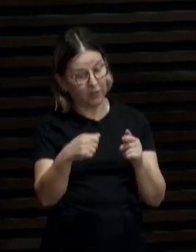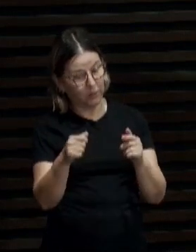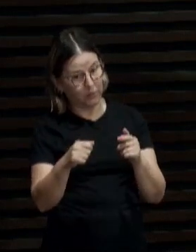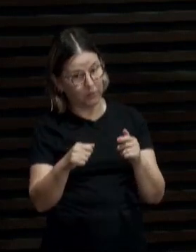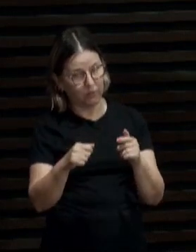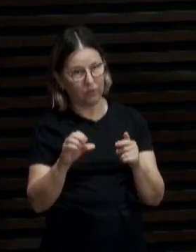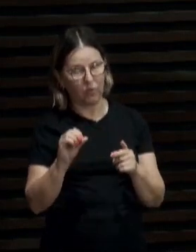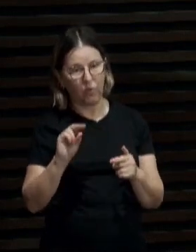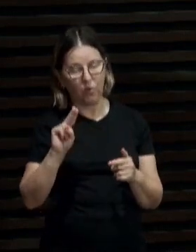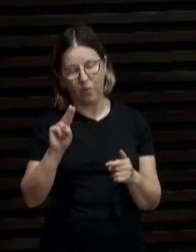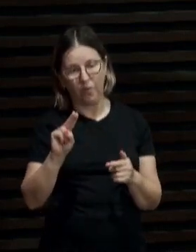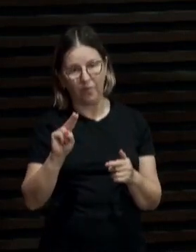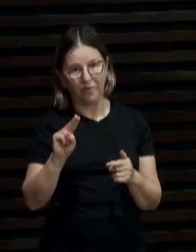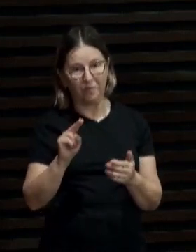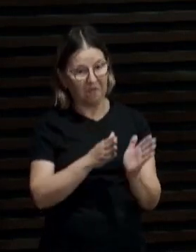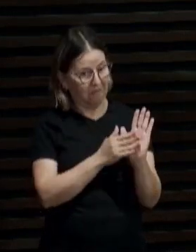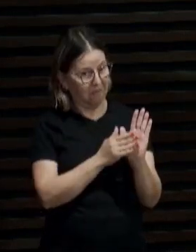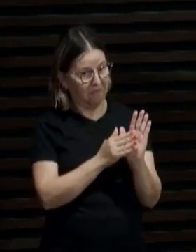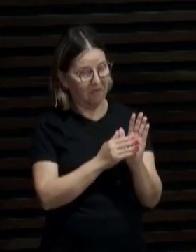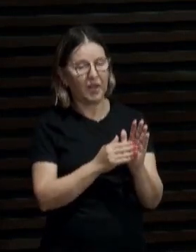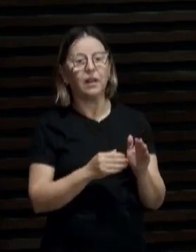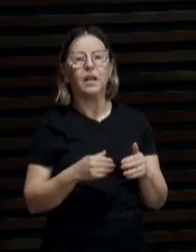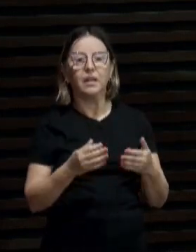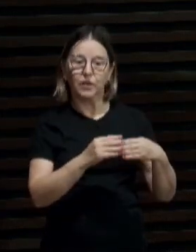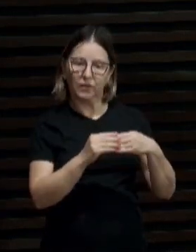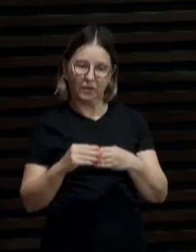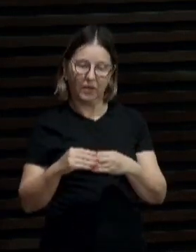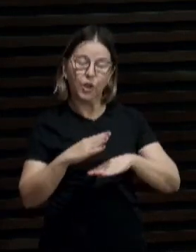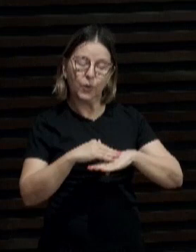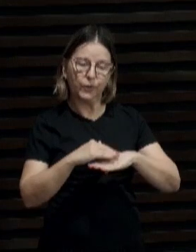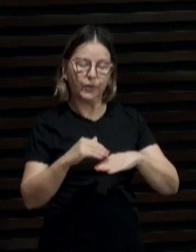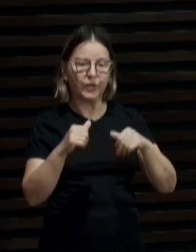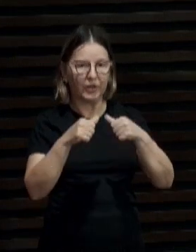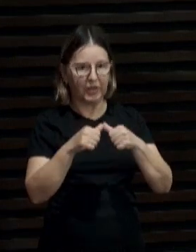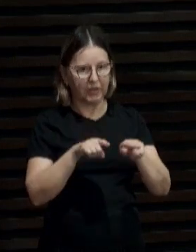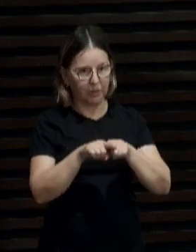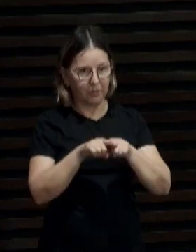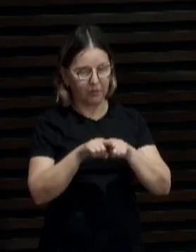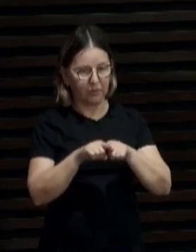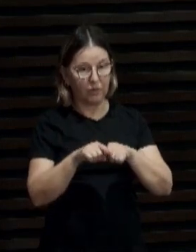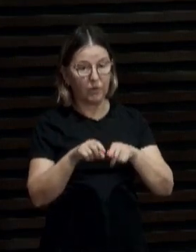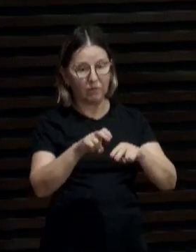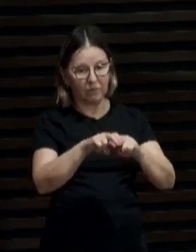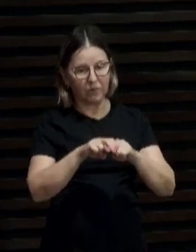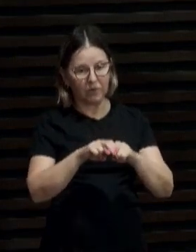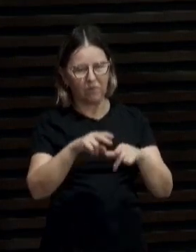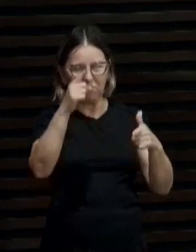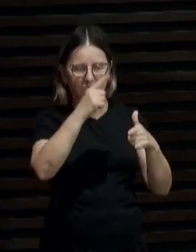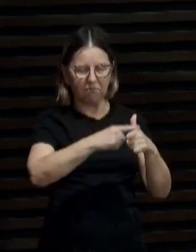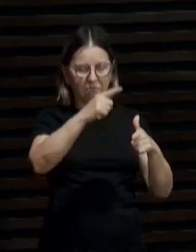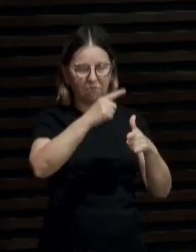fazendo críticas, dando orientações e consolando esses irmãos diante da grande tribulação a que eles estavam sendo submetidos,